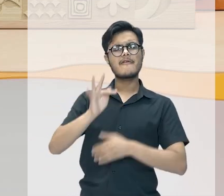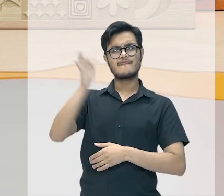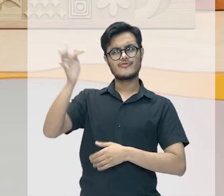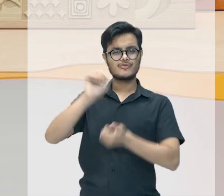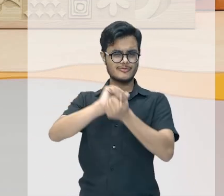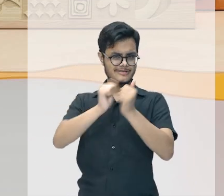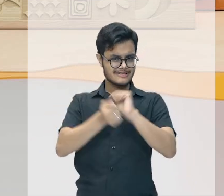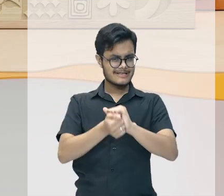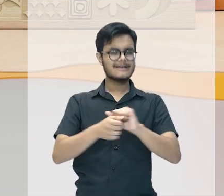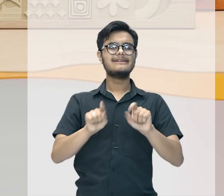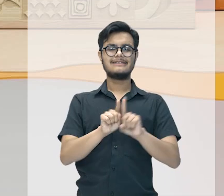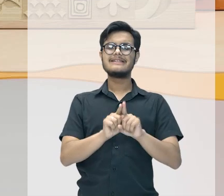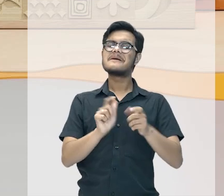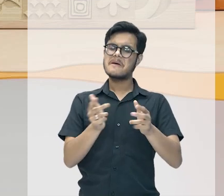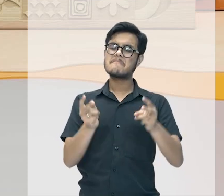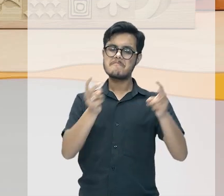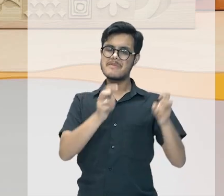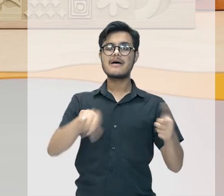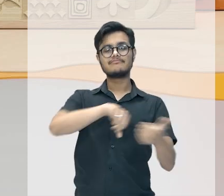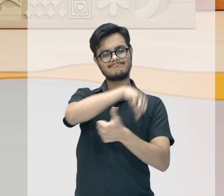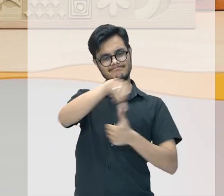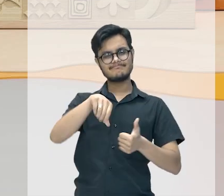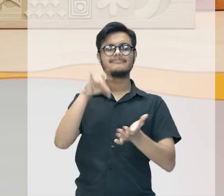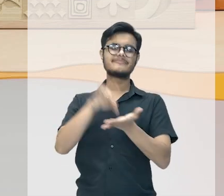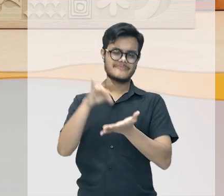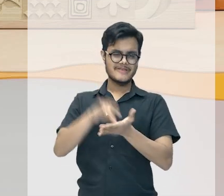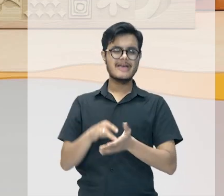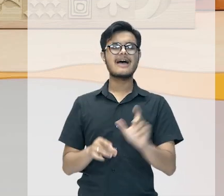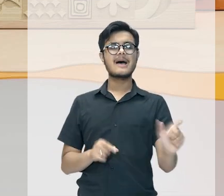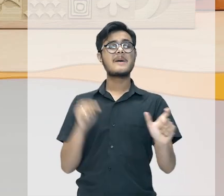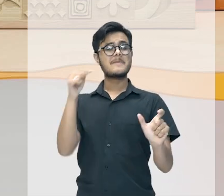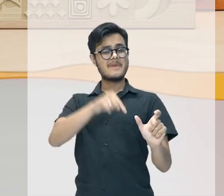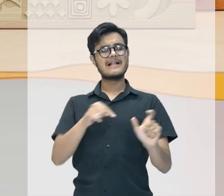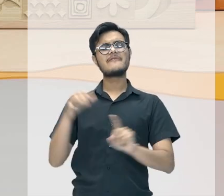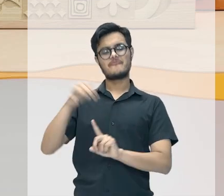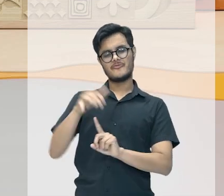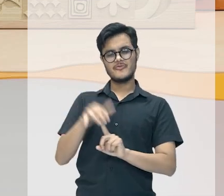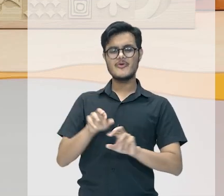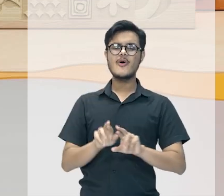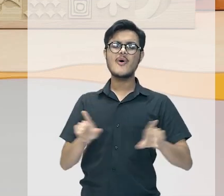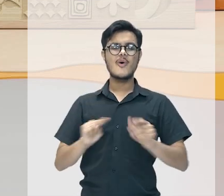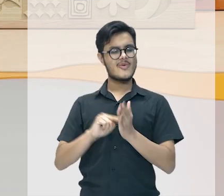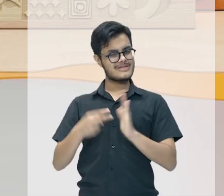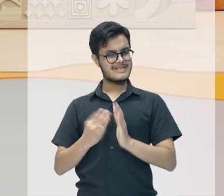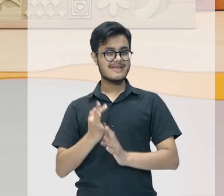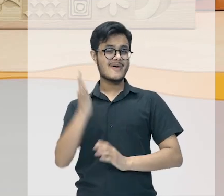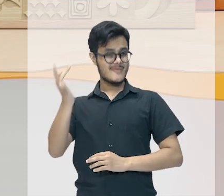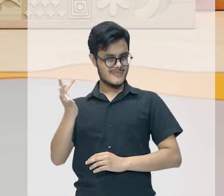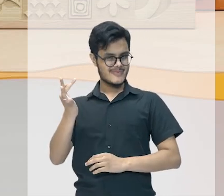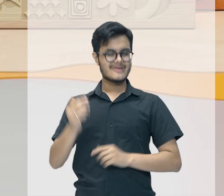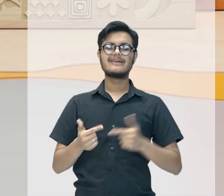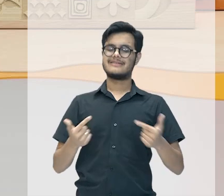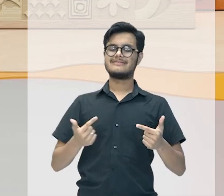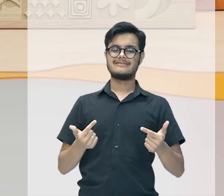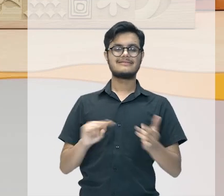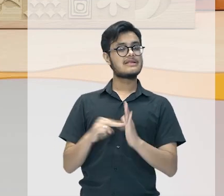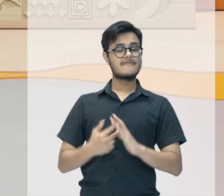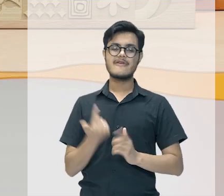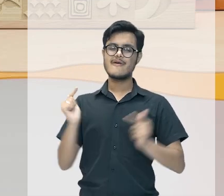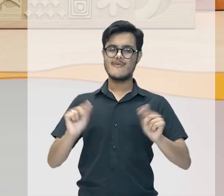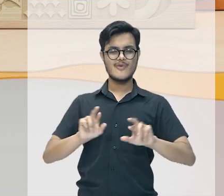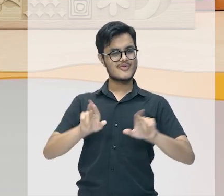gente vai observando, né, que a palavra em si ela vai ganhando outras conotações, né? A gente vai,